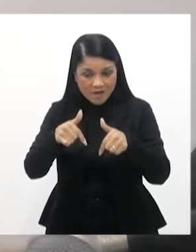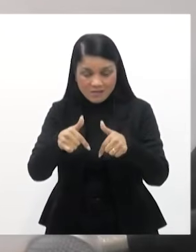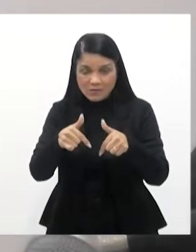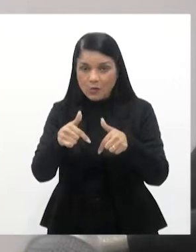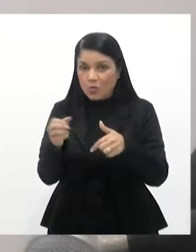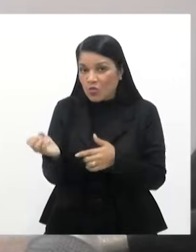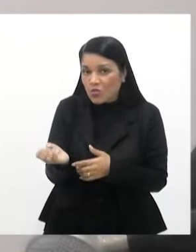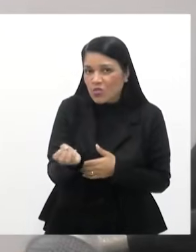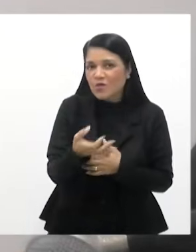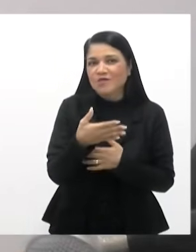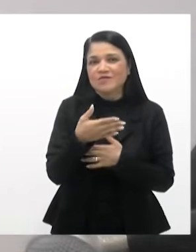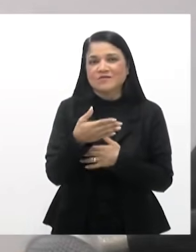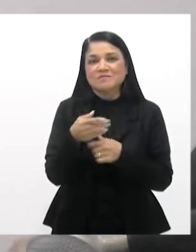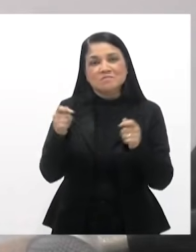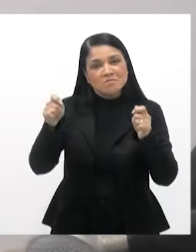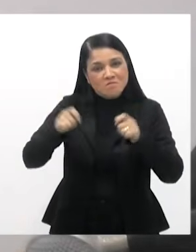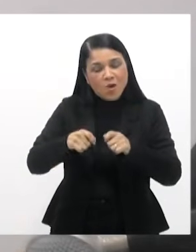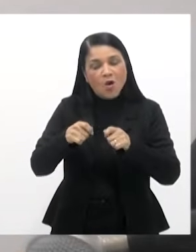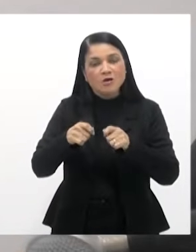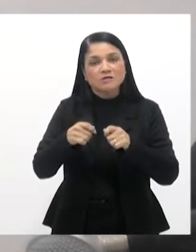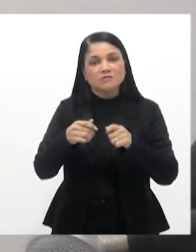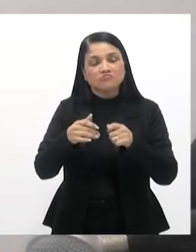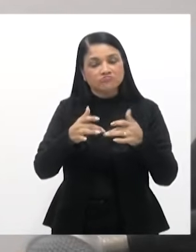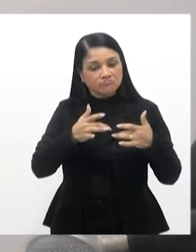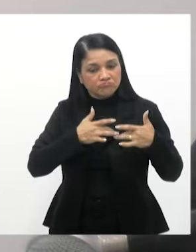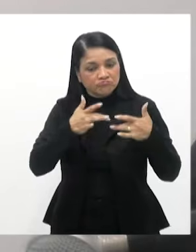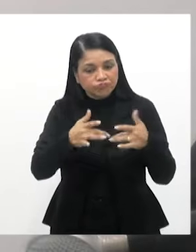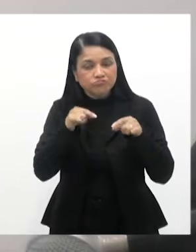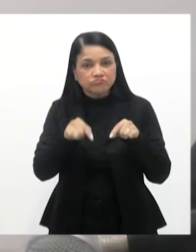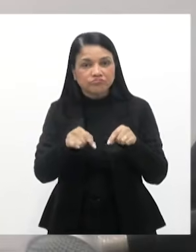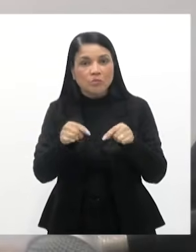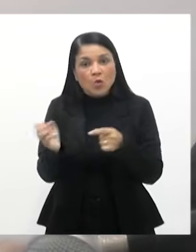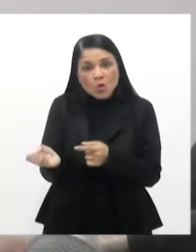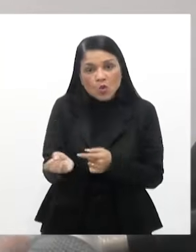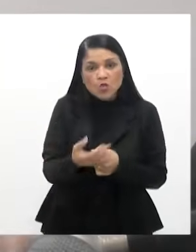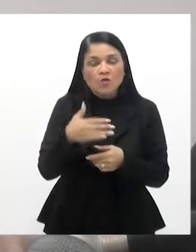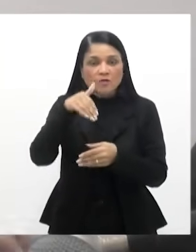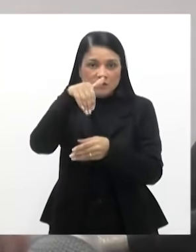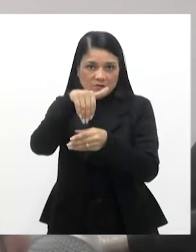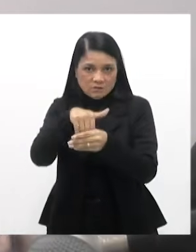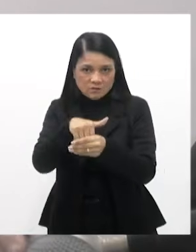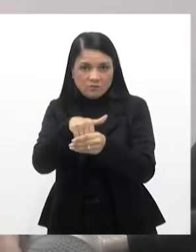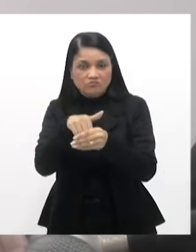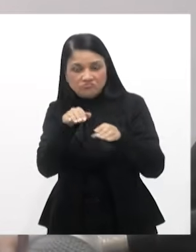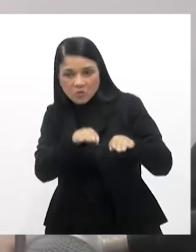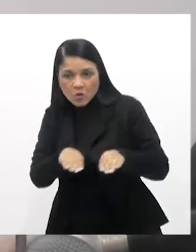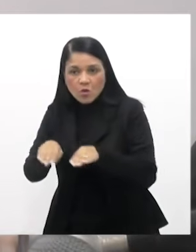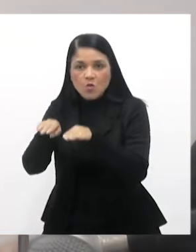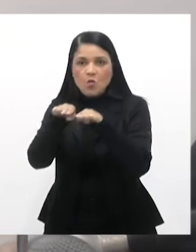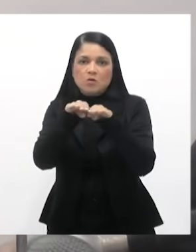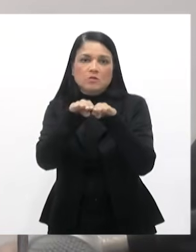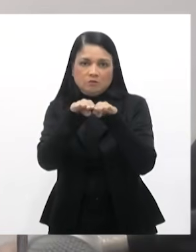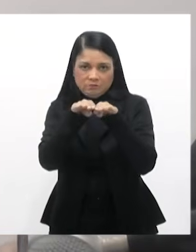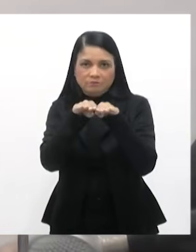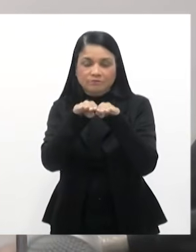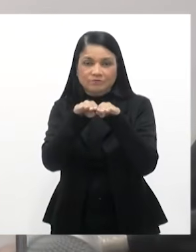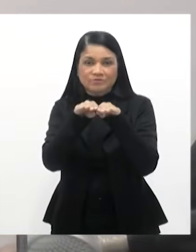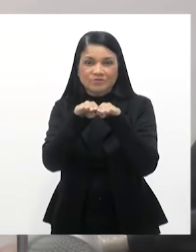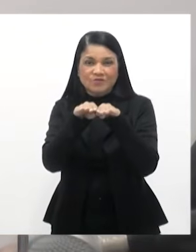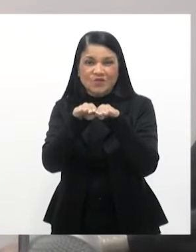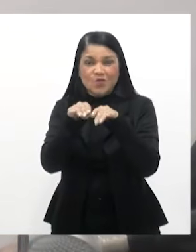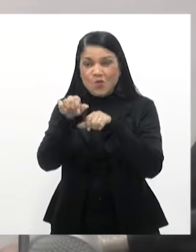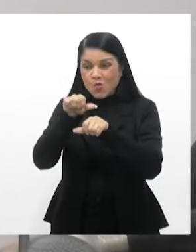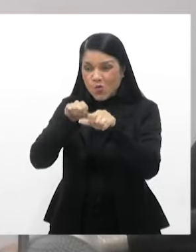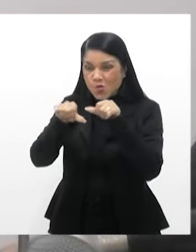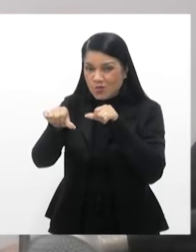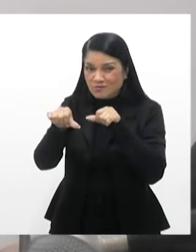inédita, possa se colocar à disposição para um pleito novo em igualdade de condições. Porque o contrário é que